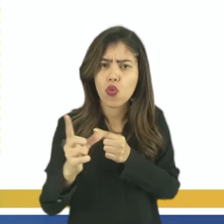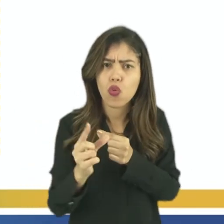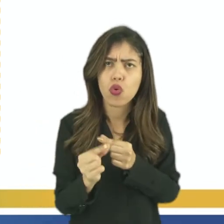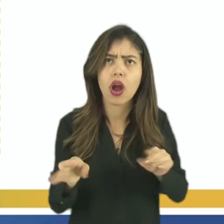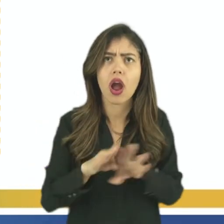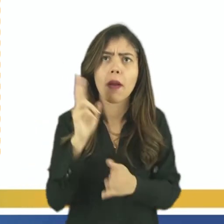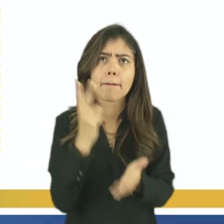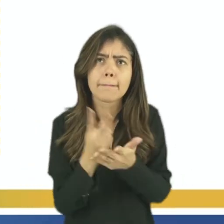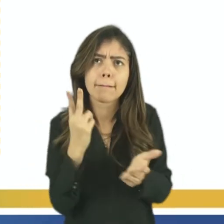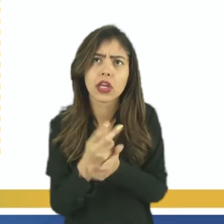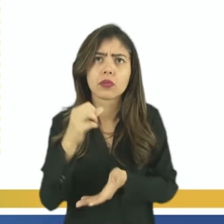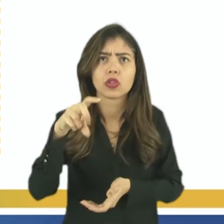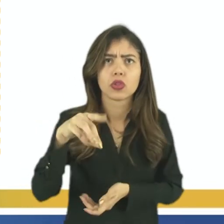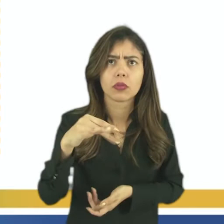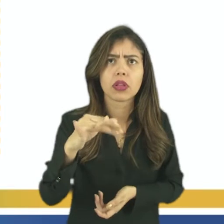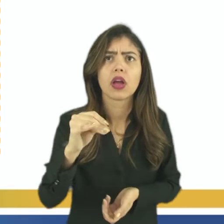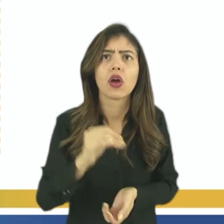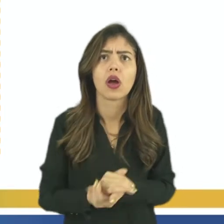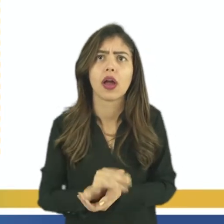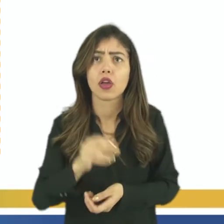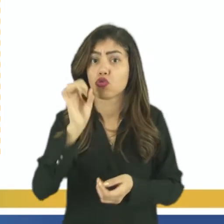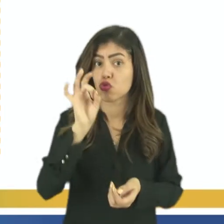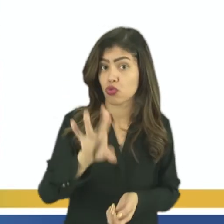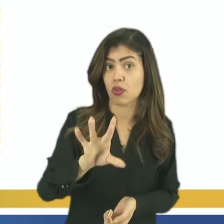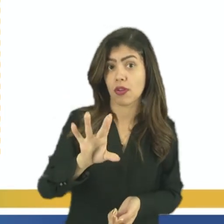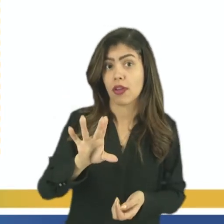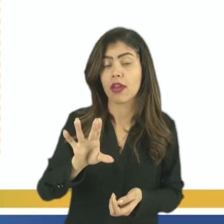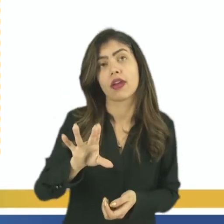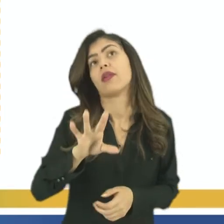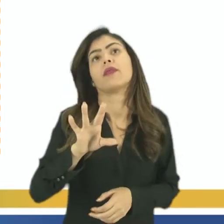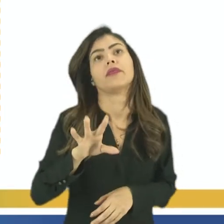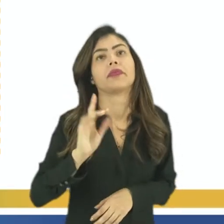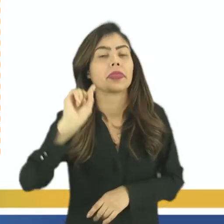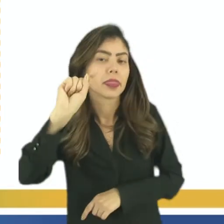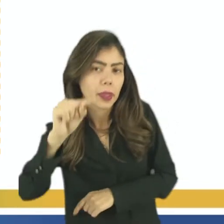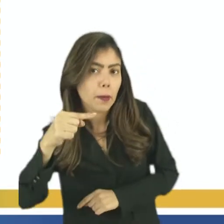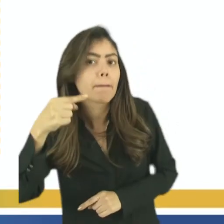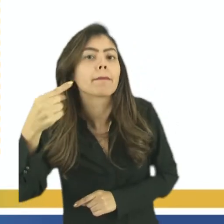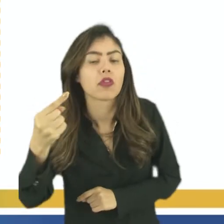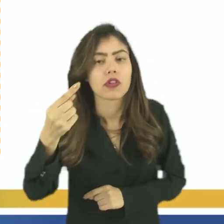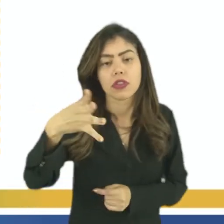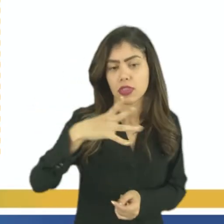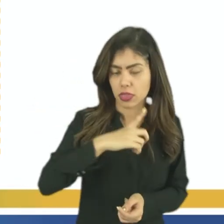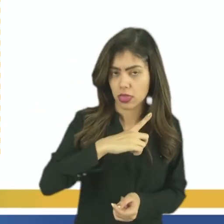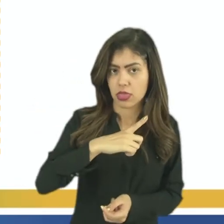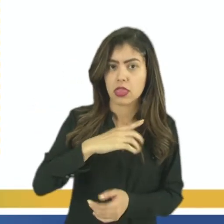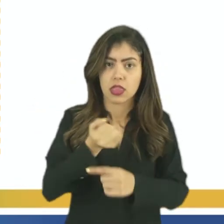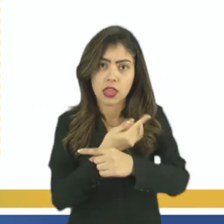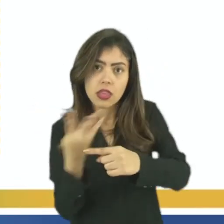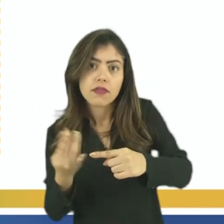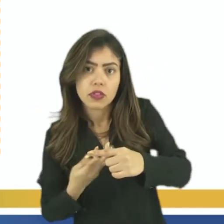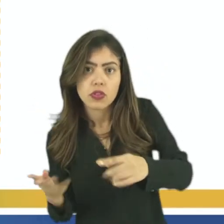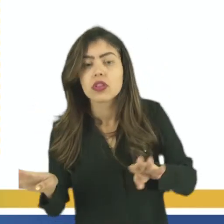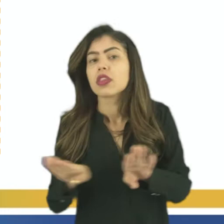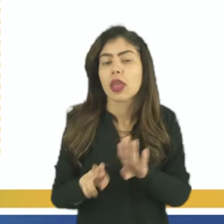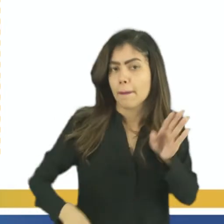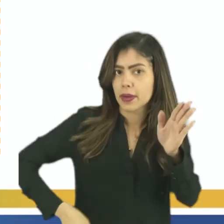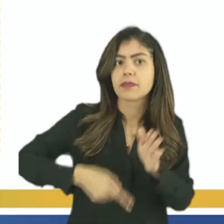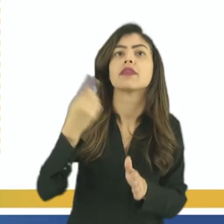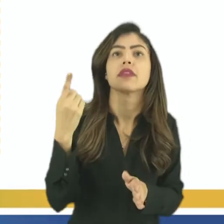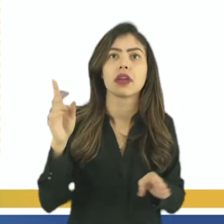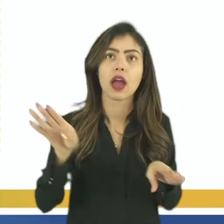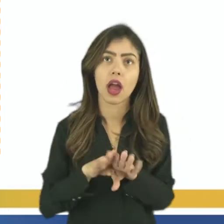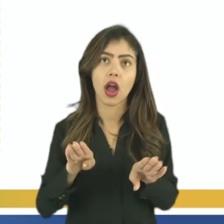reduzir ao mesmo denominador né como eu já disse basta a gente então depois que a gente obter as frações equivalentes as